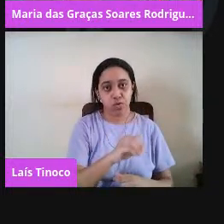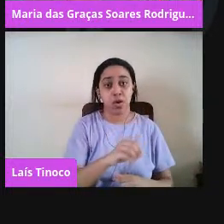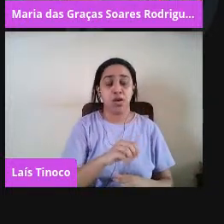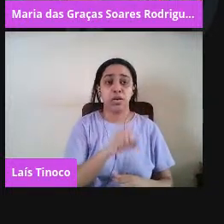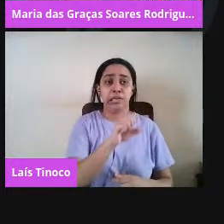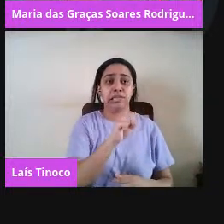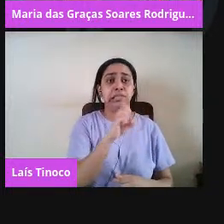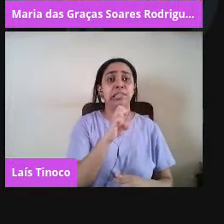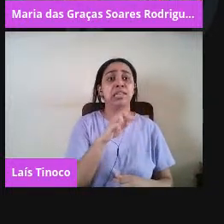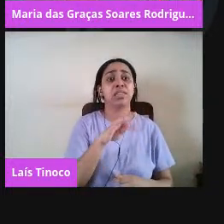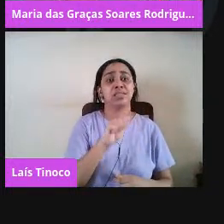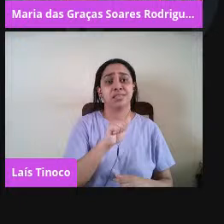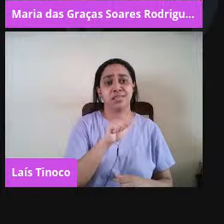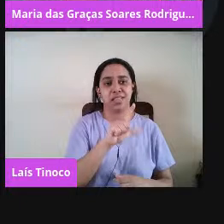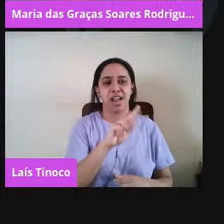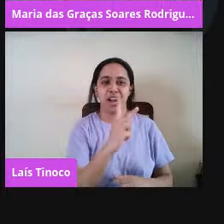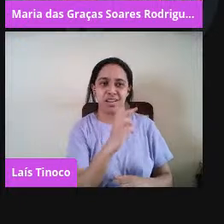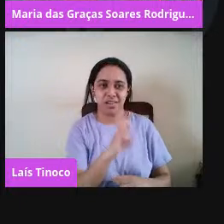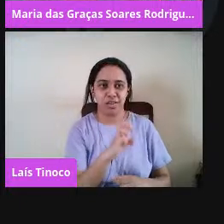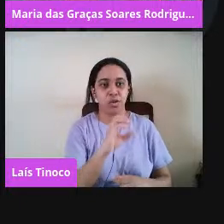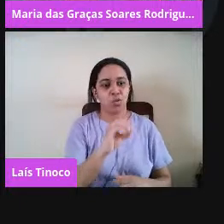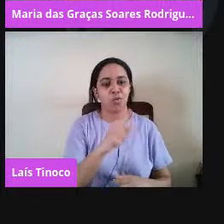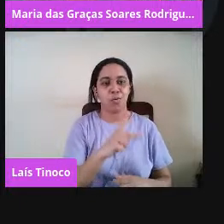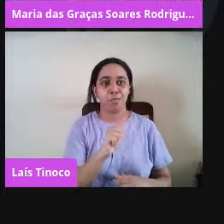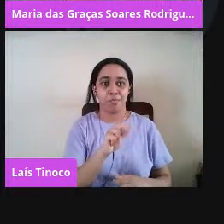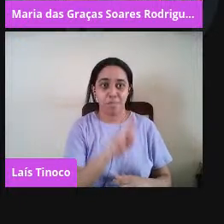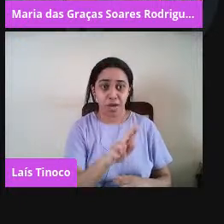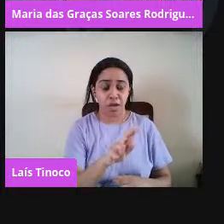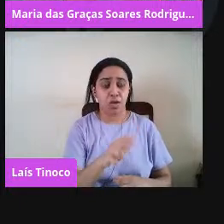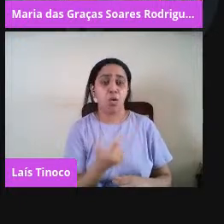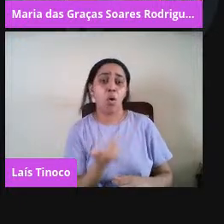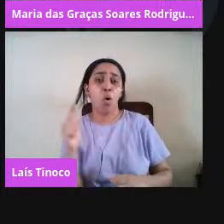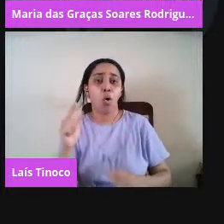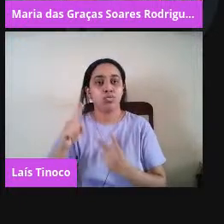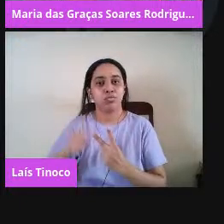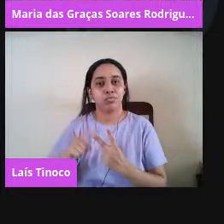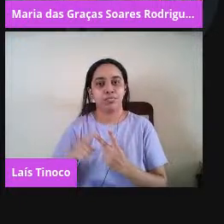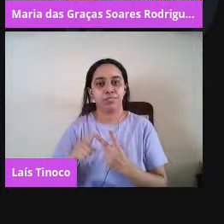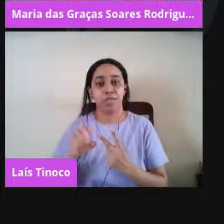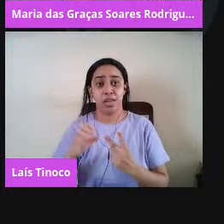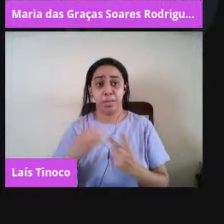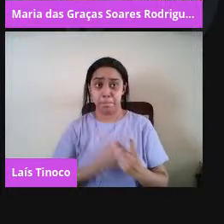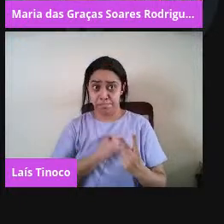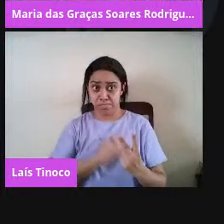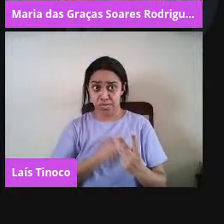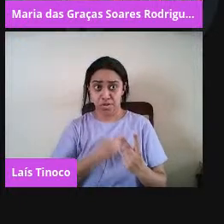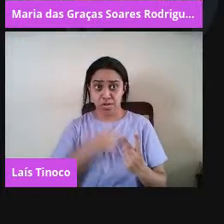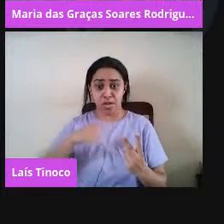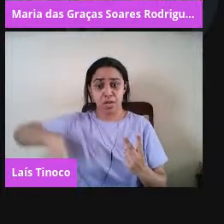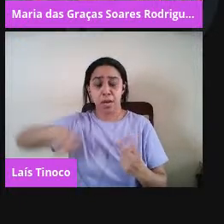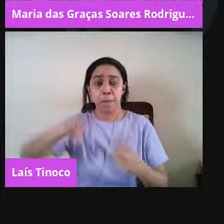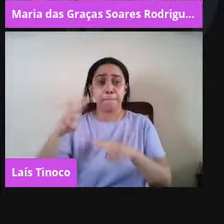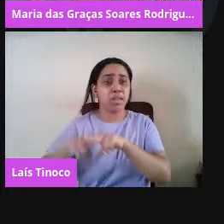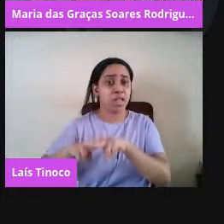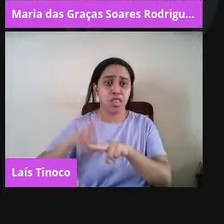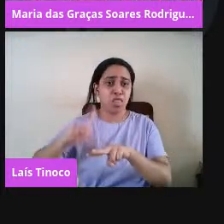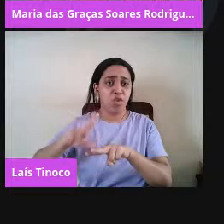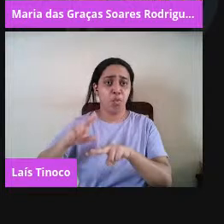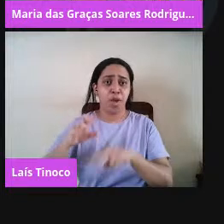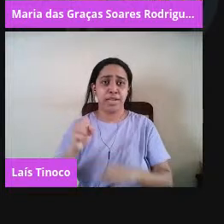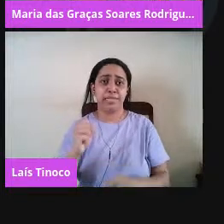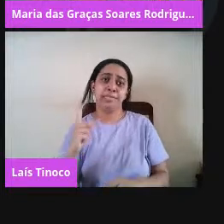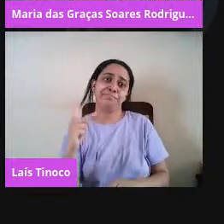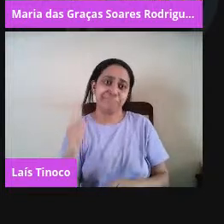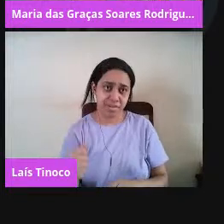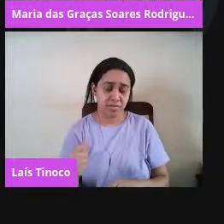e o de observação, estão no presídio, não em um spa. retomo a definição de ponto de vista